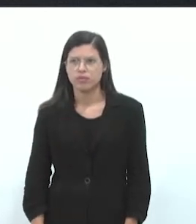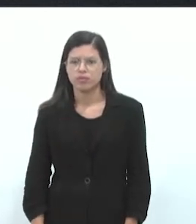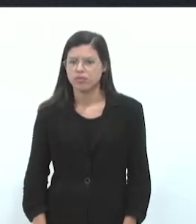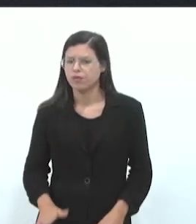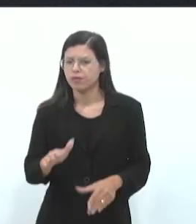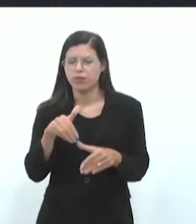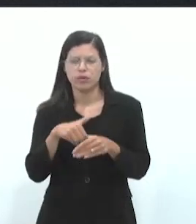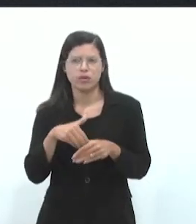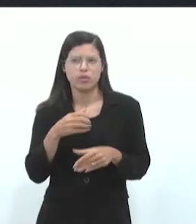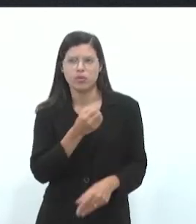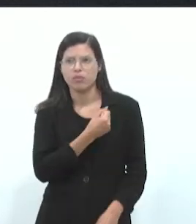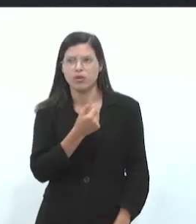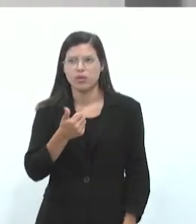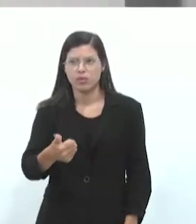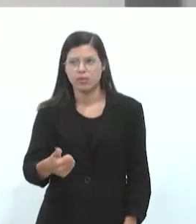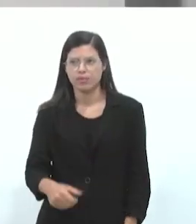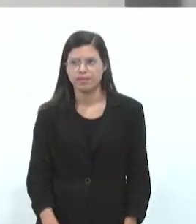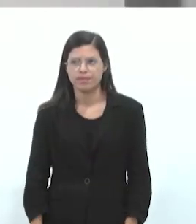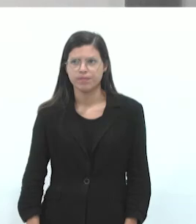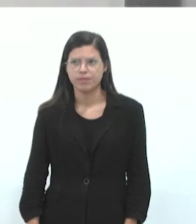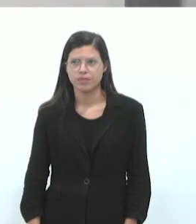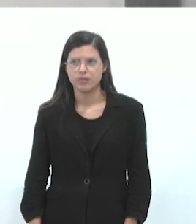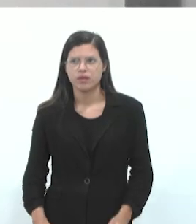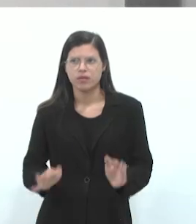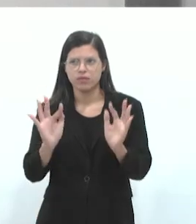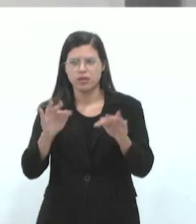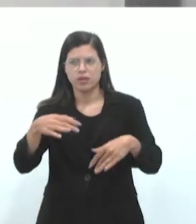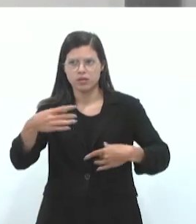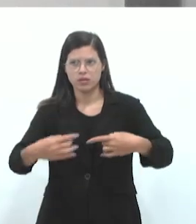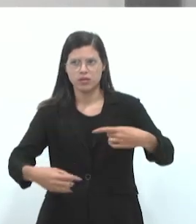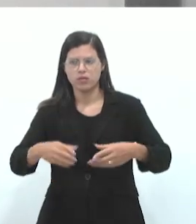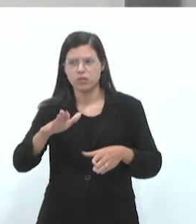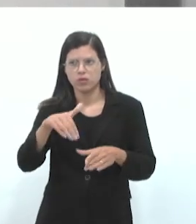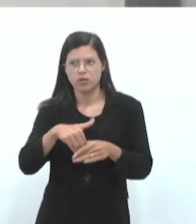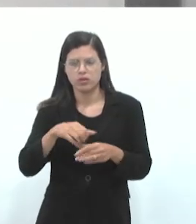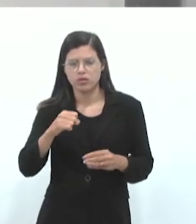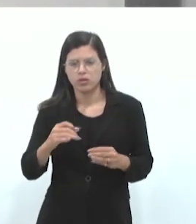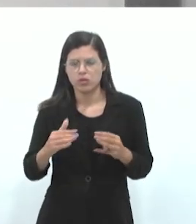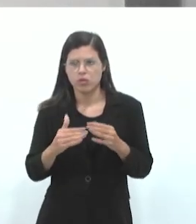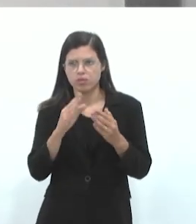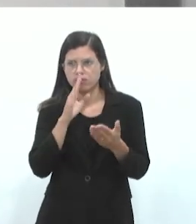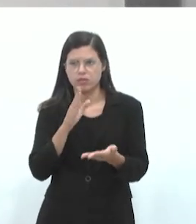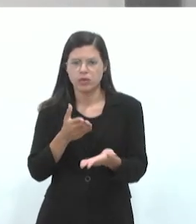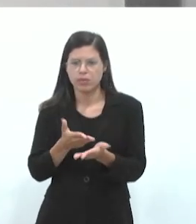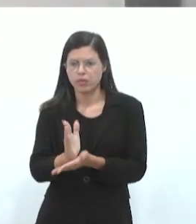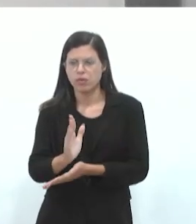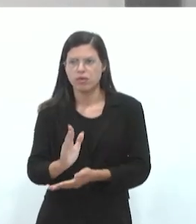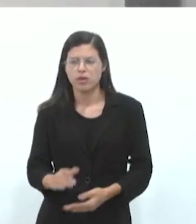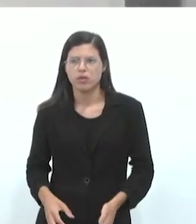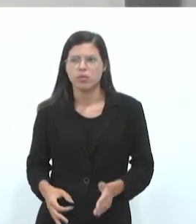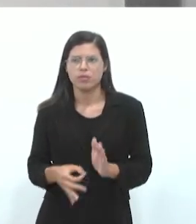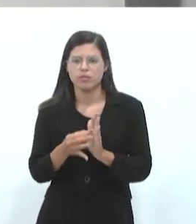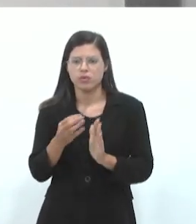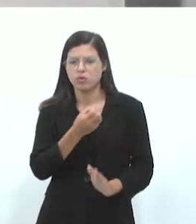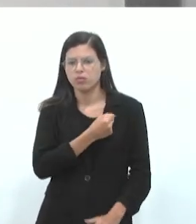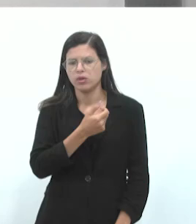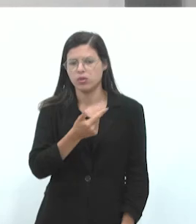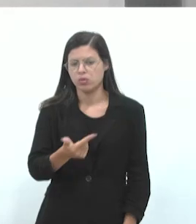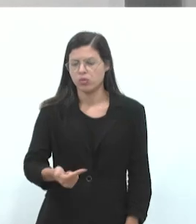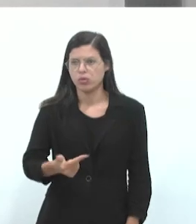um. Então, encerrada a discussão, em votação, senhores que aprovam permaneçam como estão, aprovado o parecer. Item 2 da